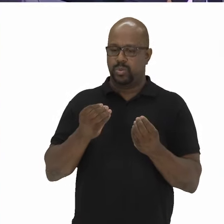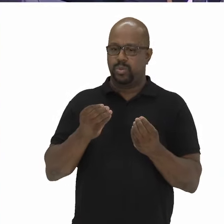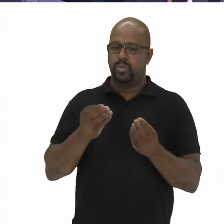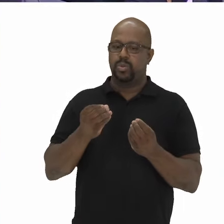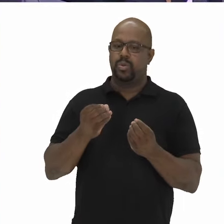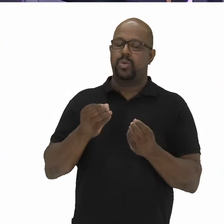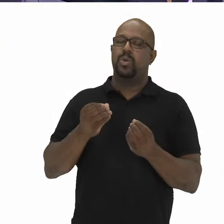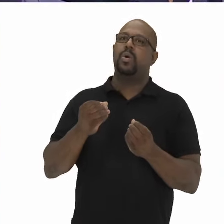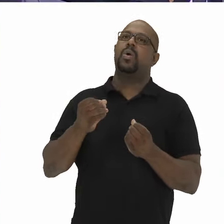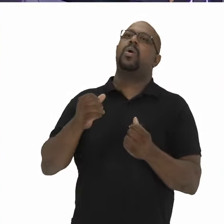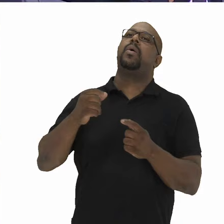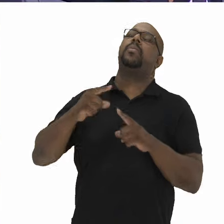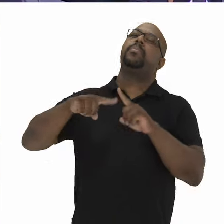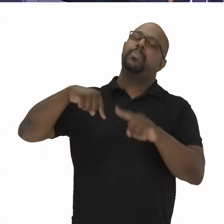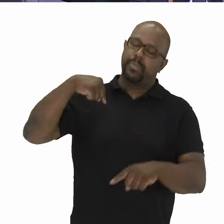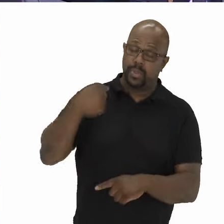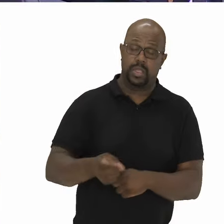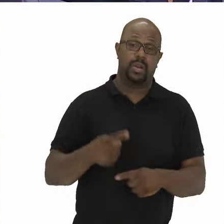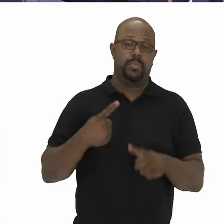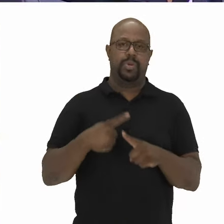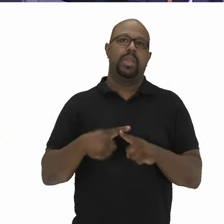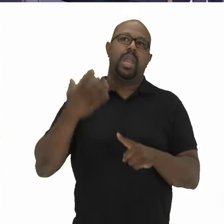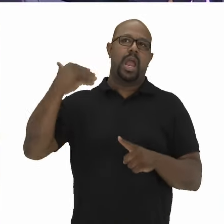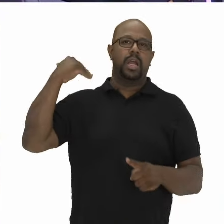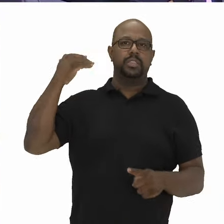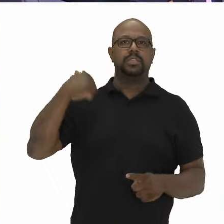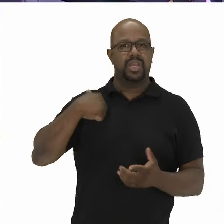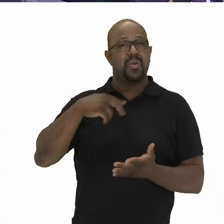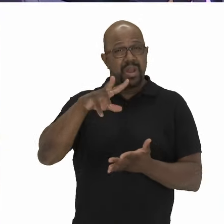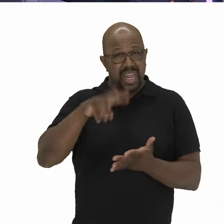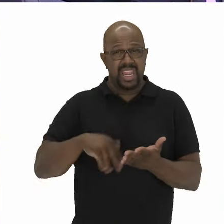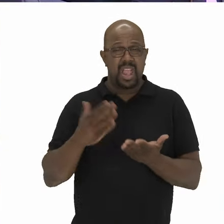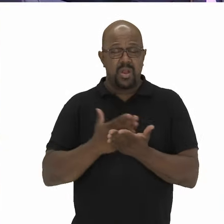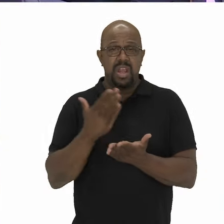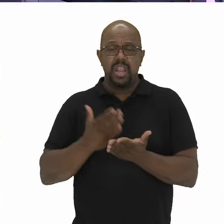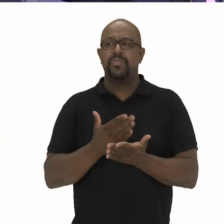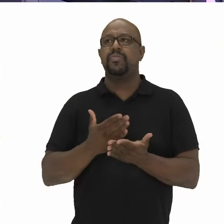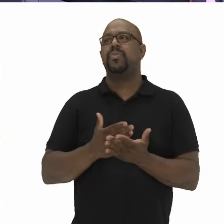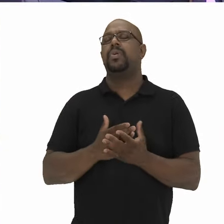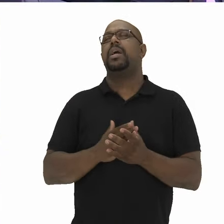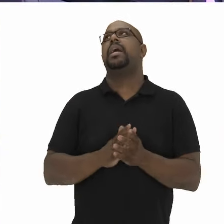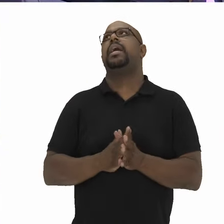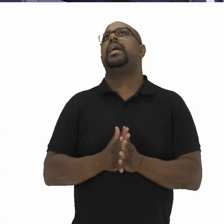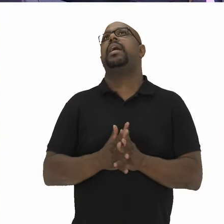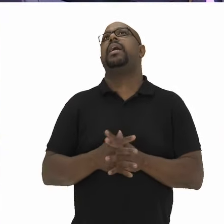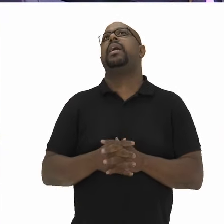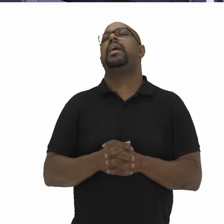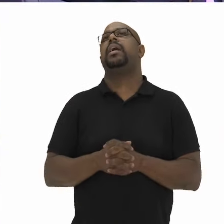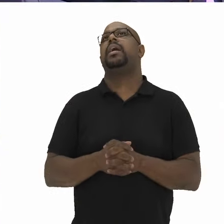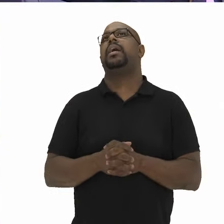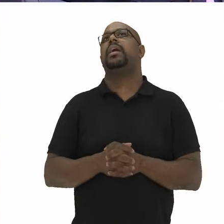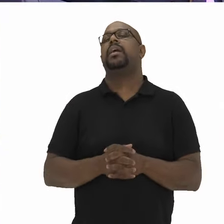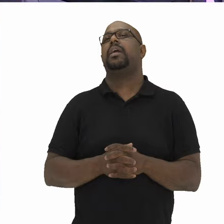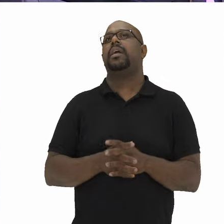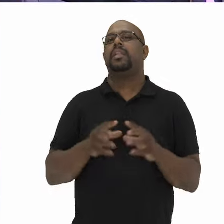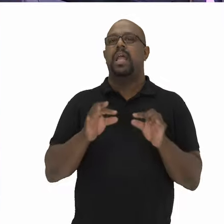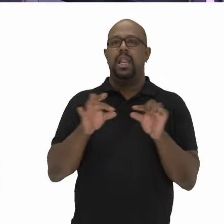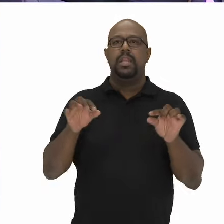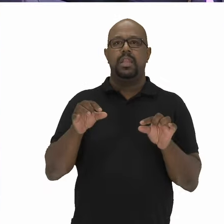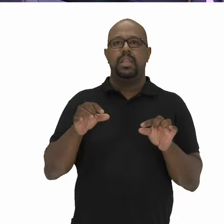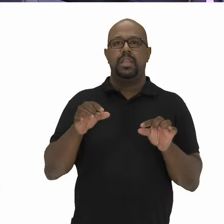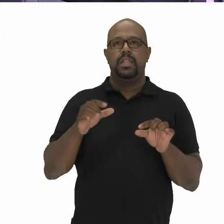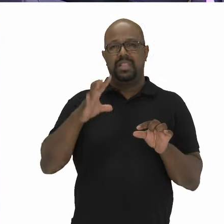muito posterior digamos assim né Porque antes eu lia um livro e e na